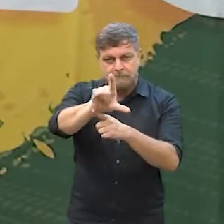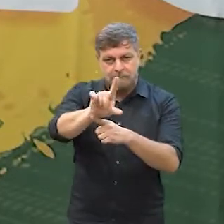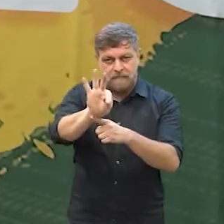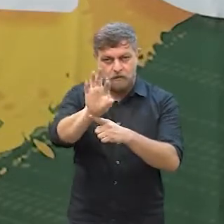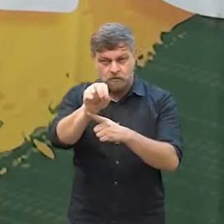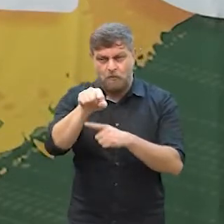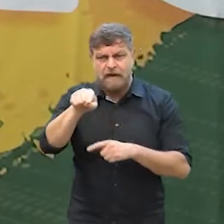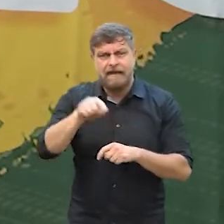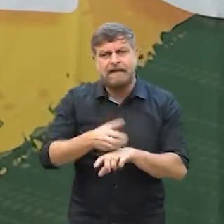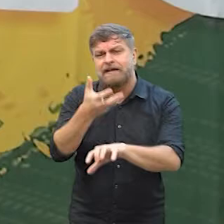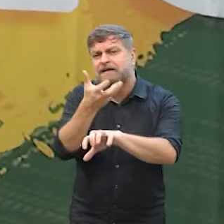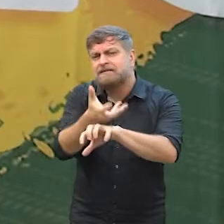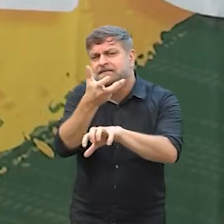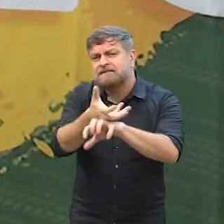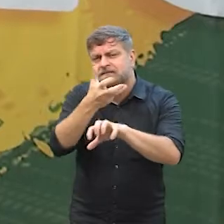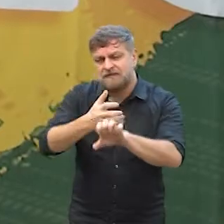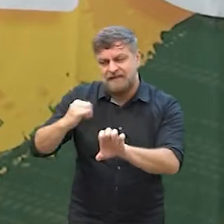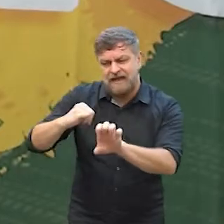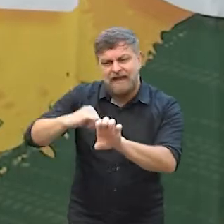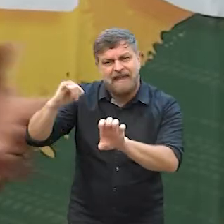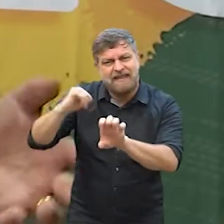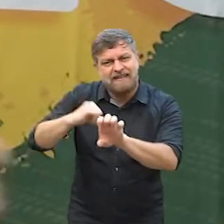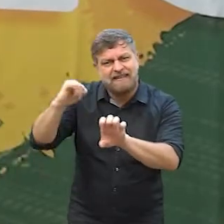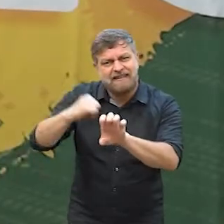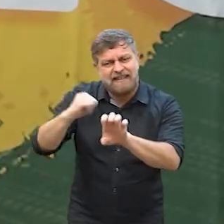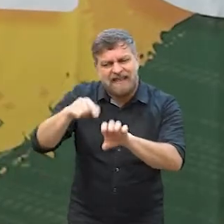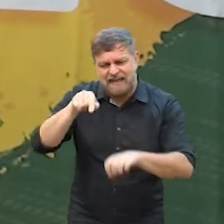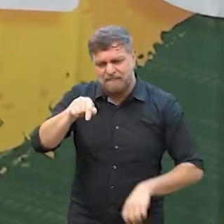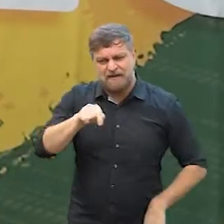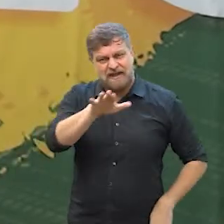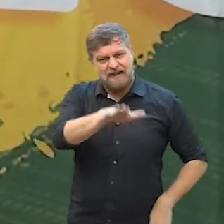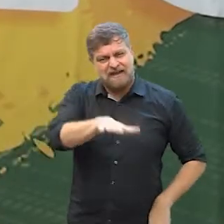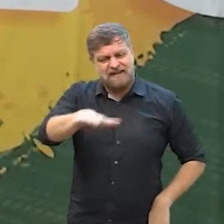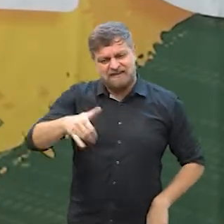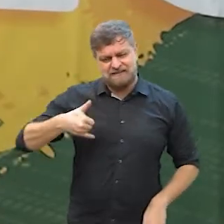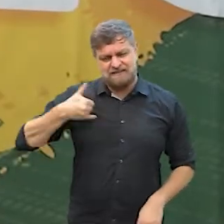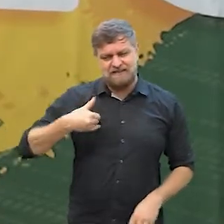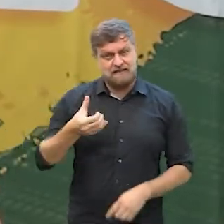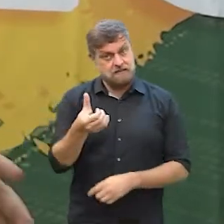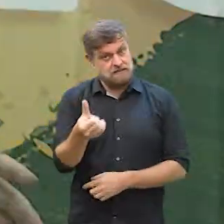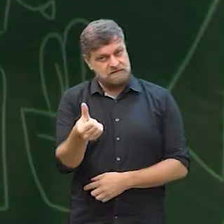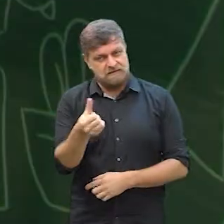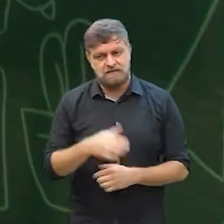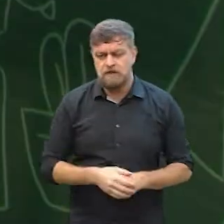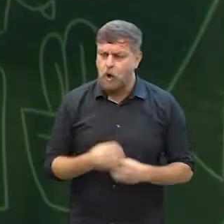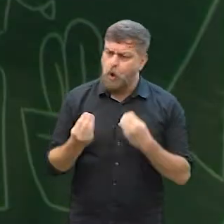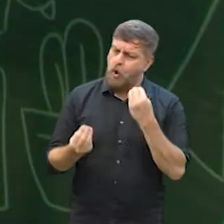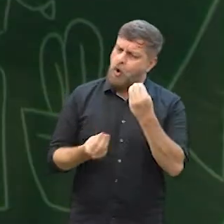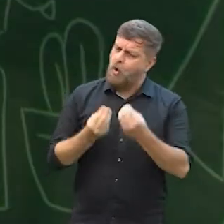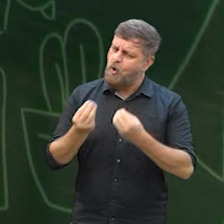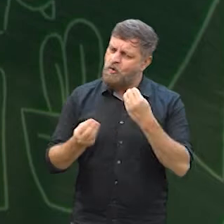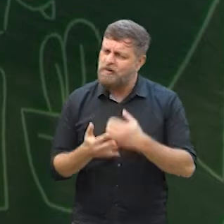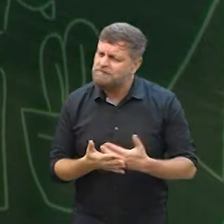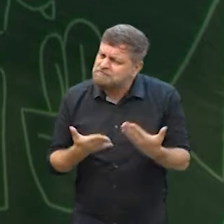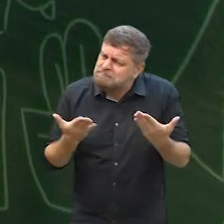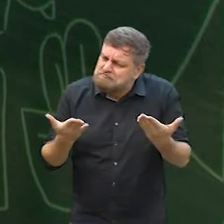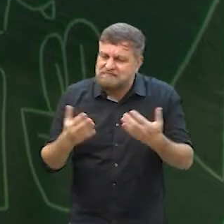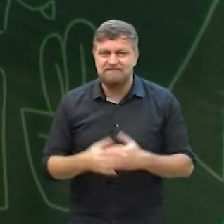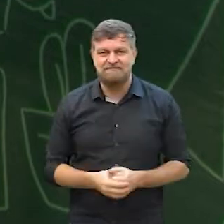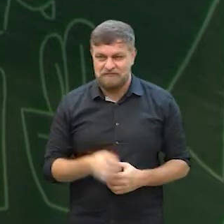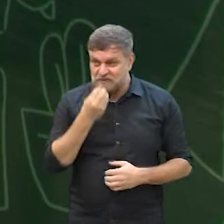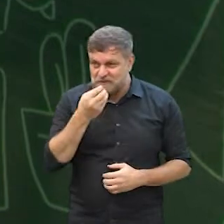aula de empreendedorismo para a criançada que tem média aí 6 anos de idade. Como é isso, professor? Tudo